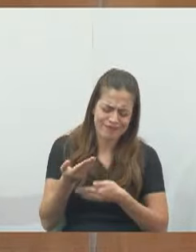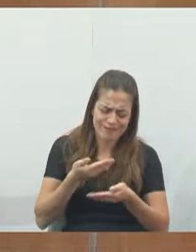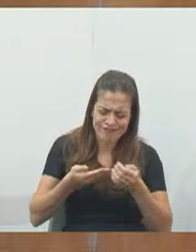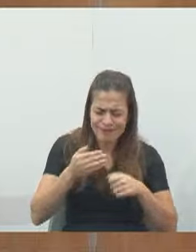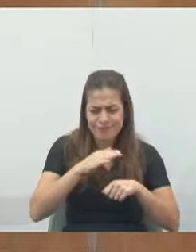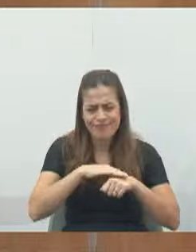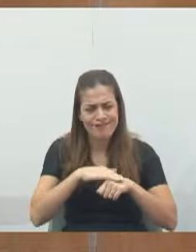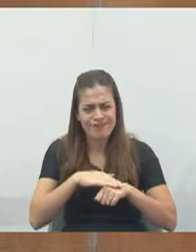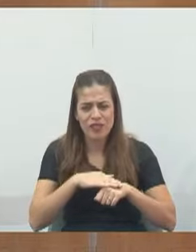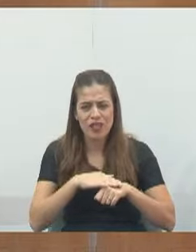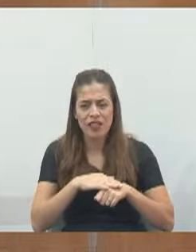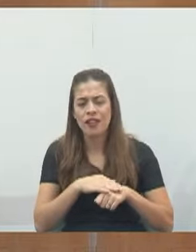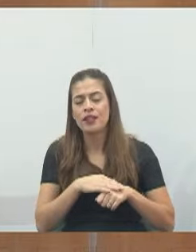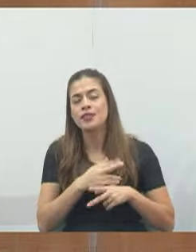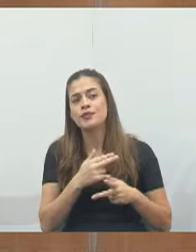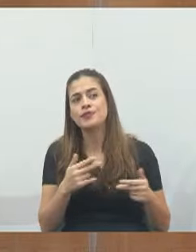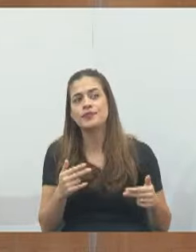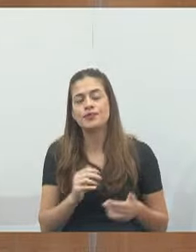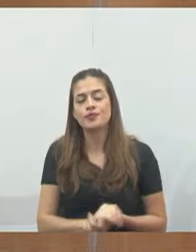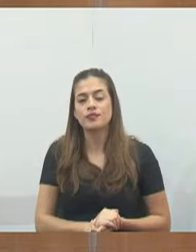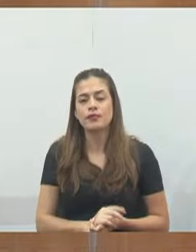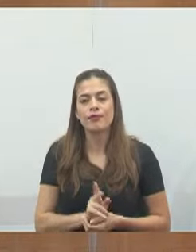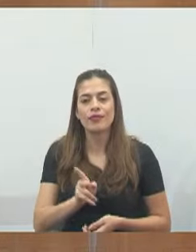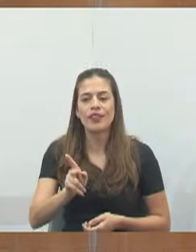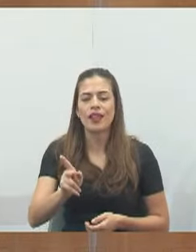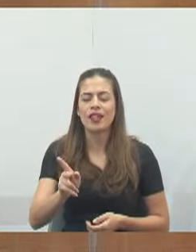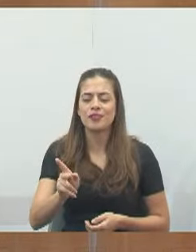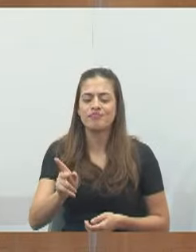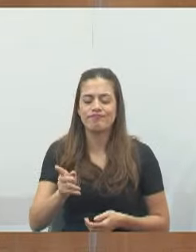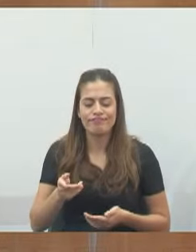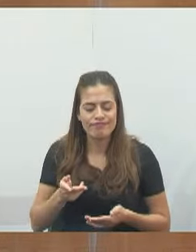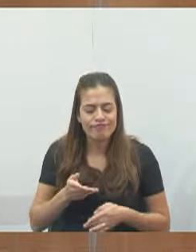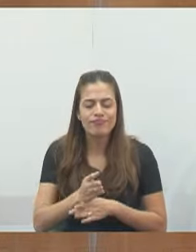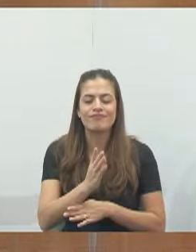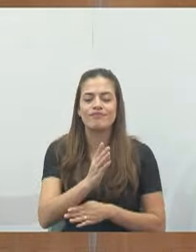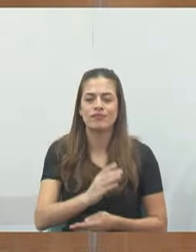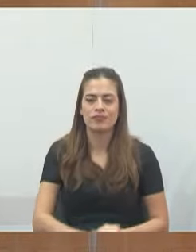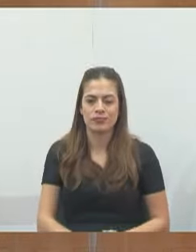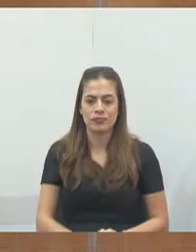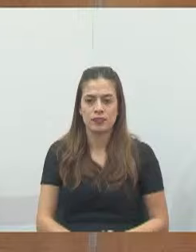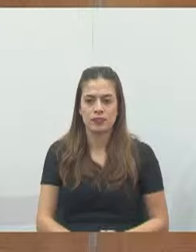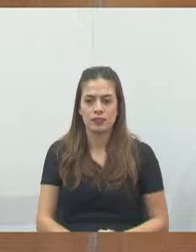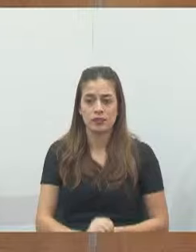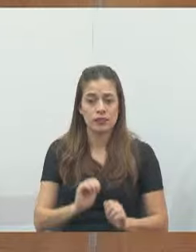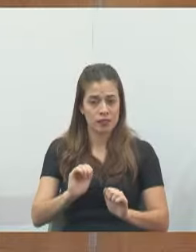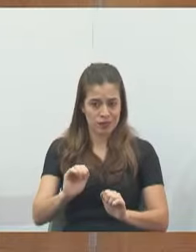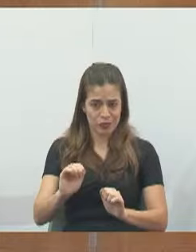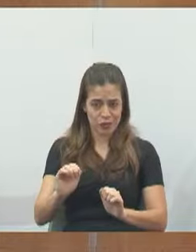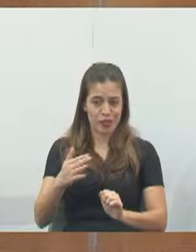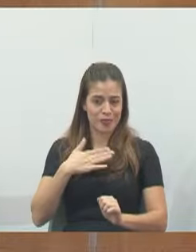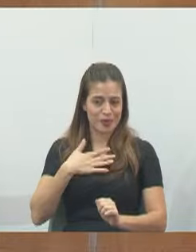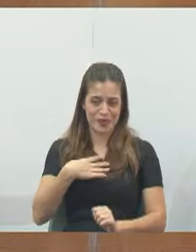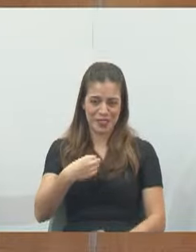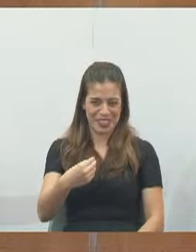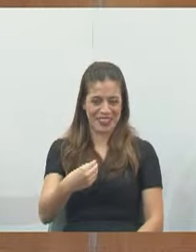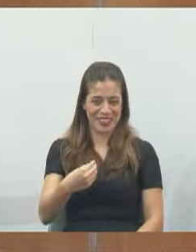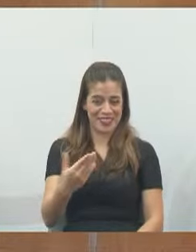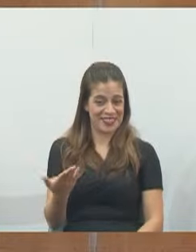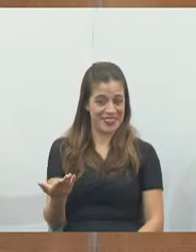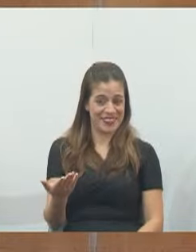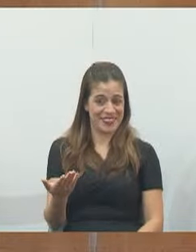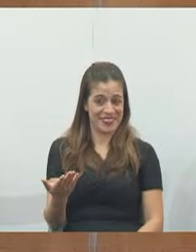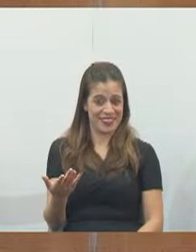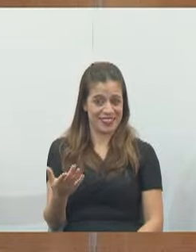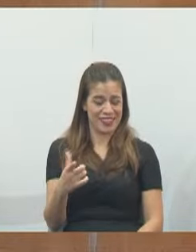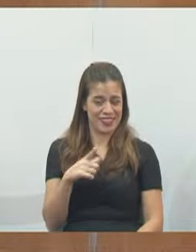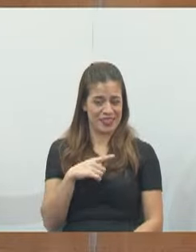ações que fizemos, você sempre teve muito presente. E, assim, ele poderia ser meu filho, né? Porque eu acho que eu